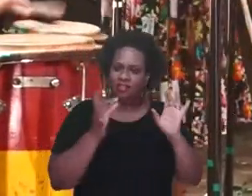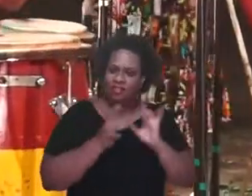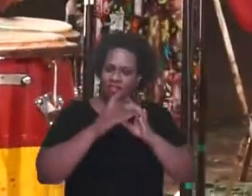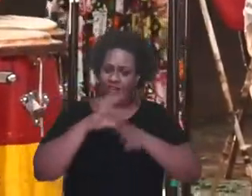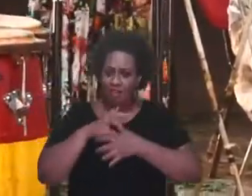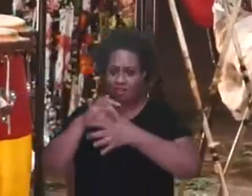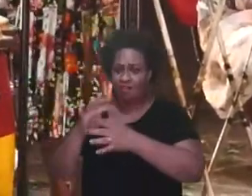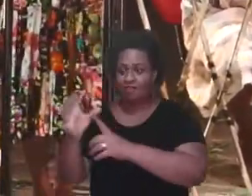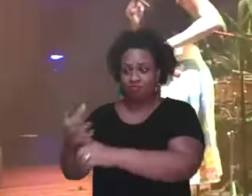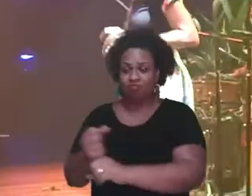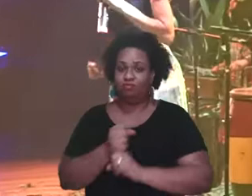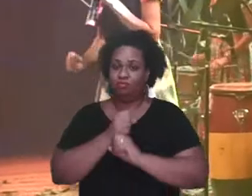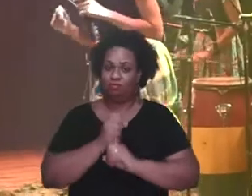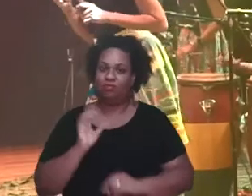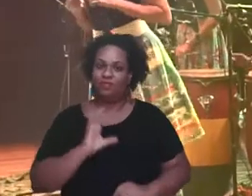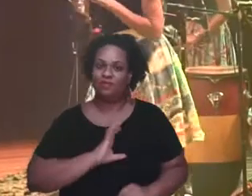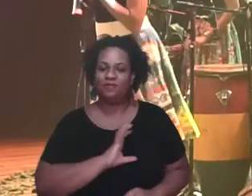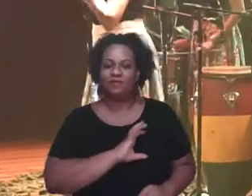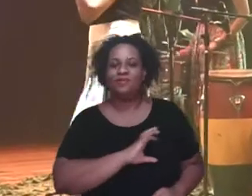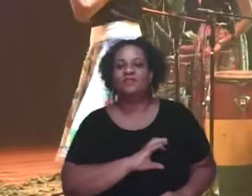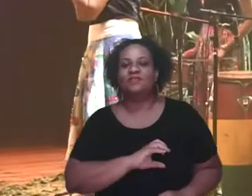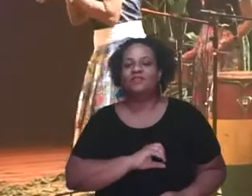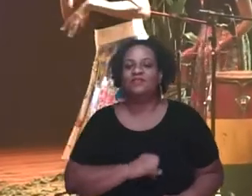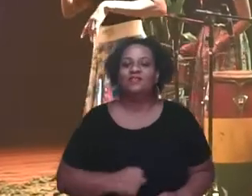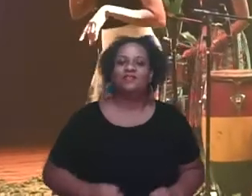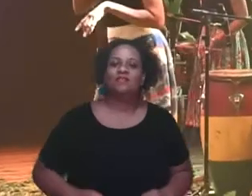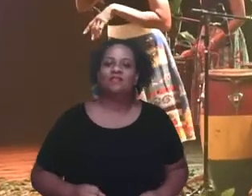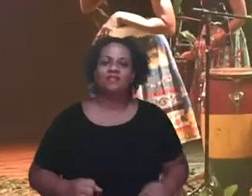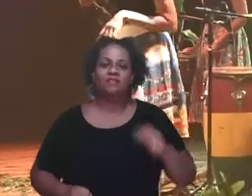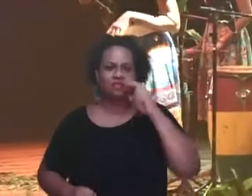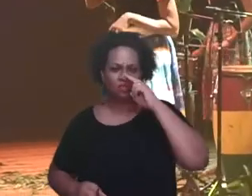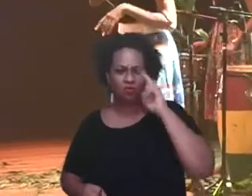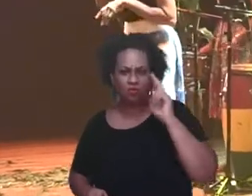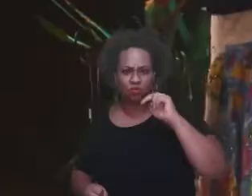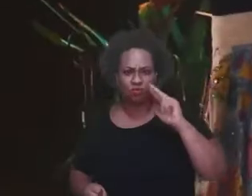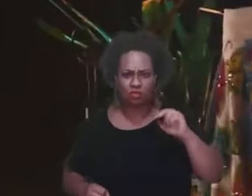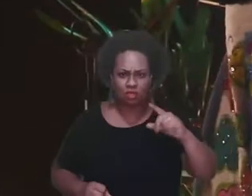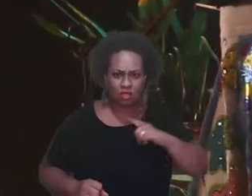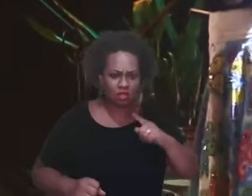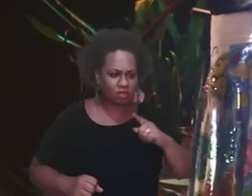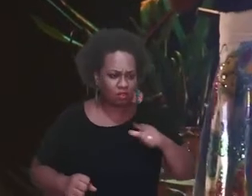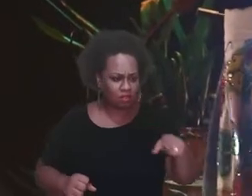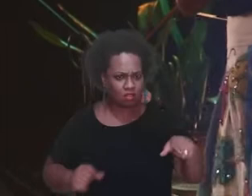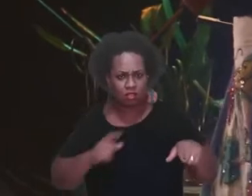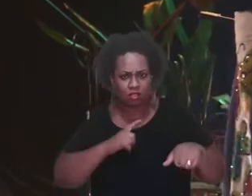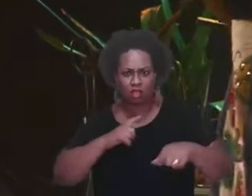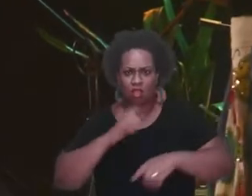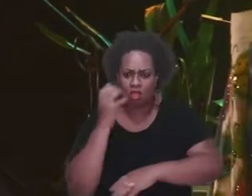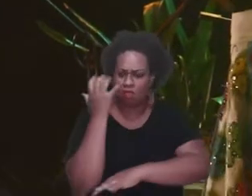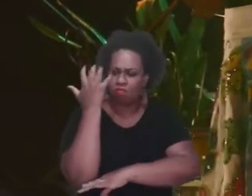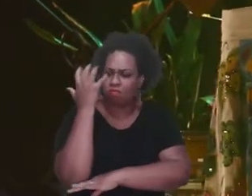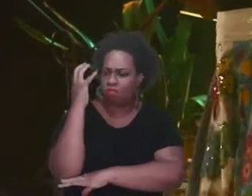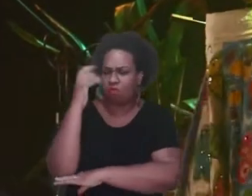eu sentisse lá era bom de tomar teu amor nunca vi garra bater casca